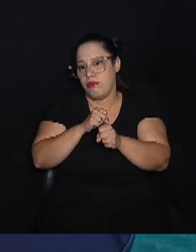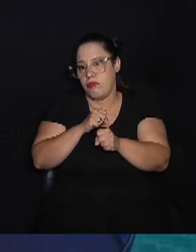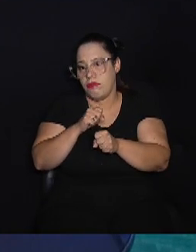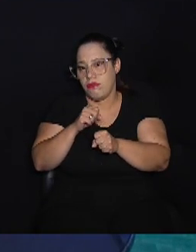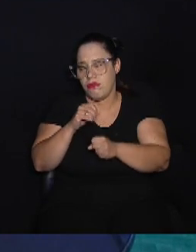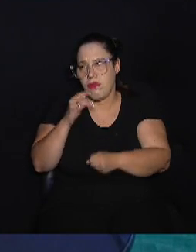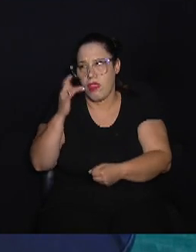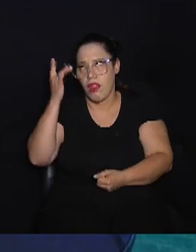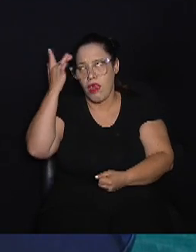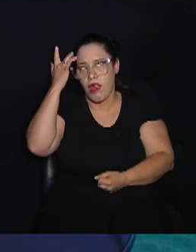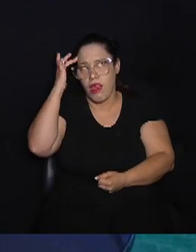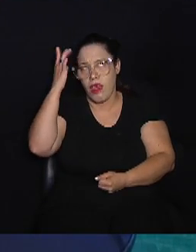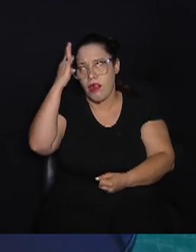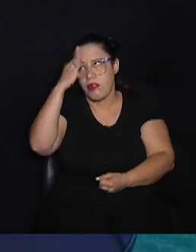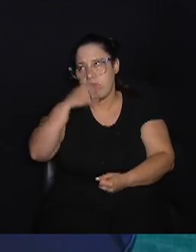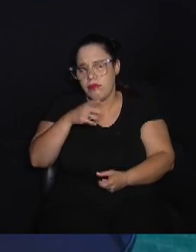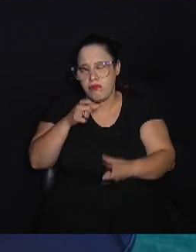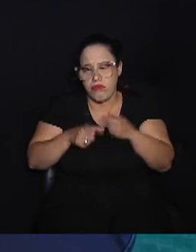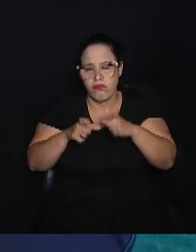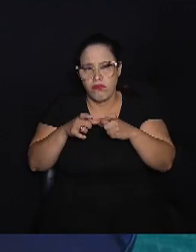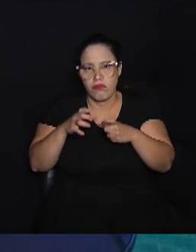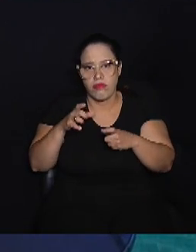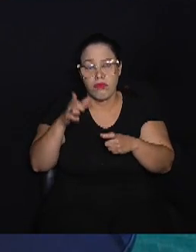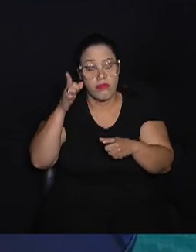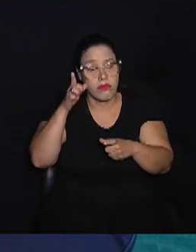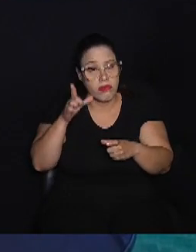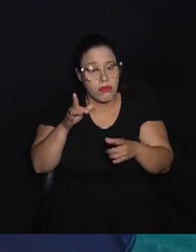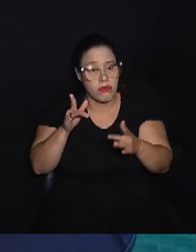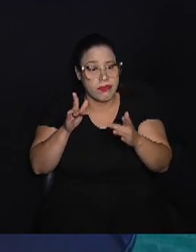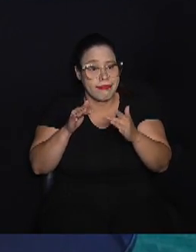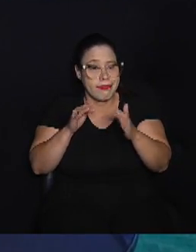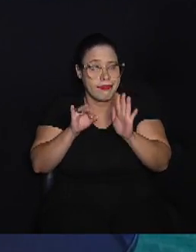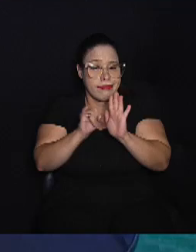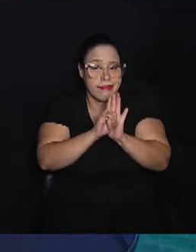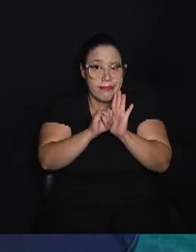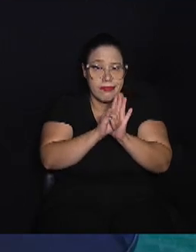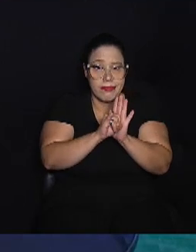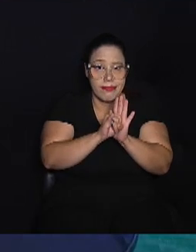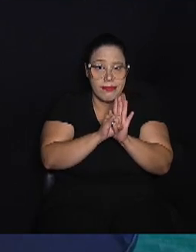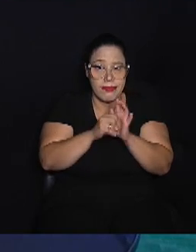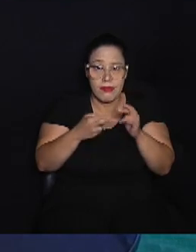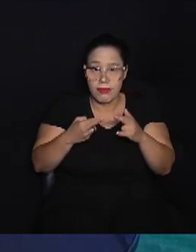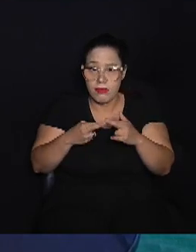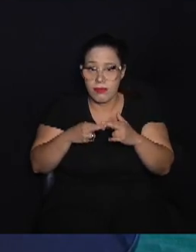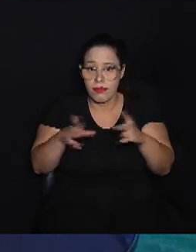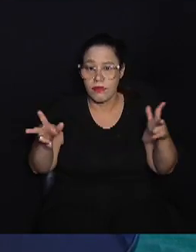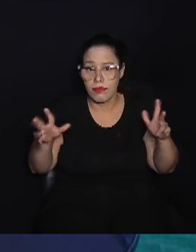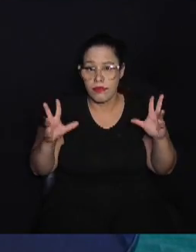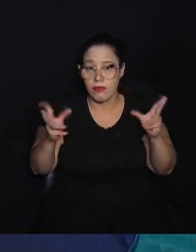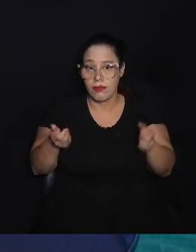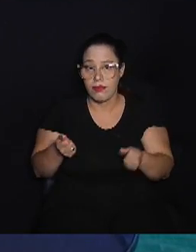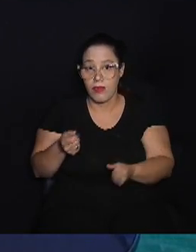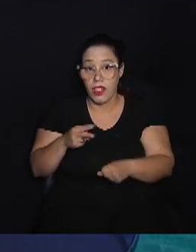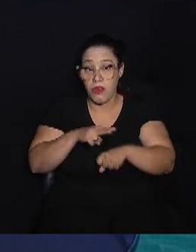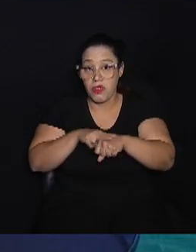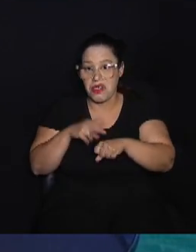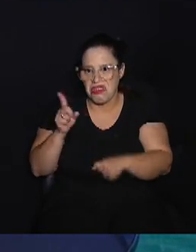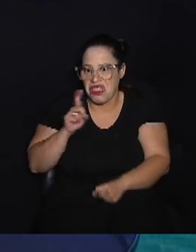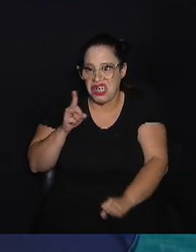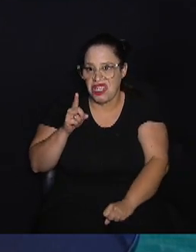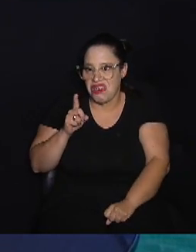que principalmente as pessoas conseguem se identificar com uma personagem que é diferente de todo mundo a princípio. Ela é verde, ninguém é